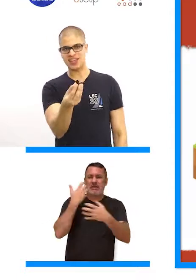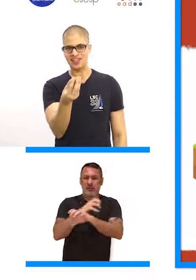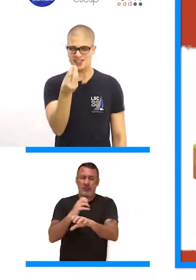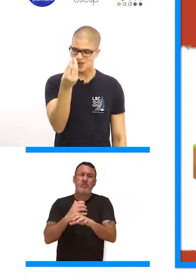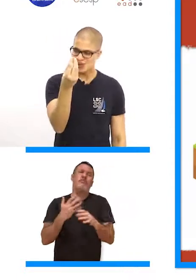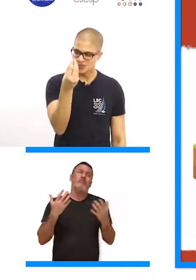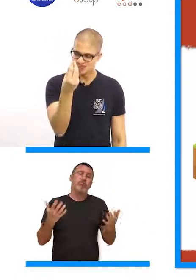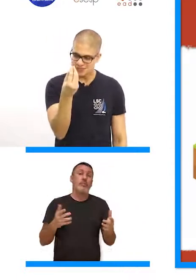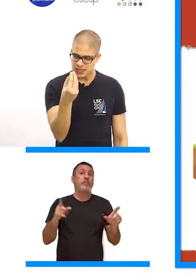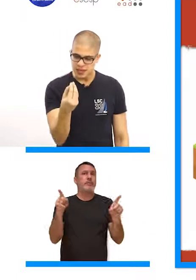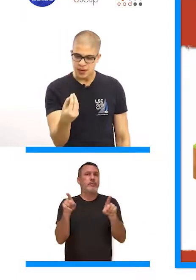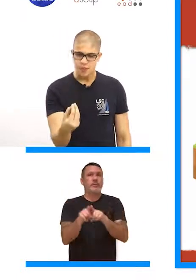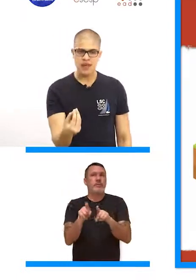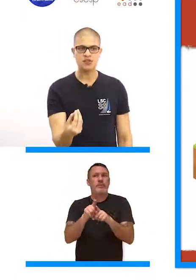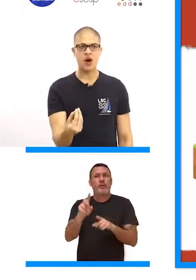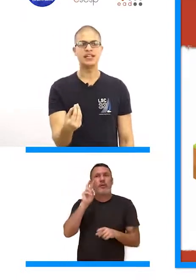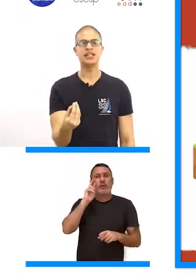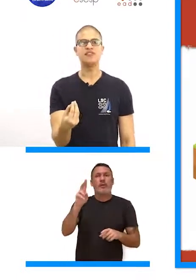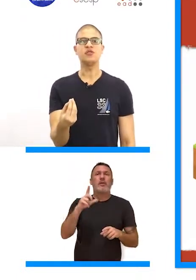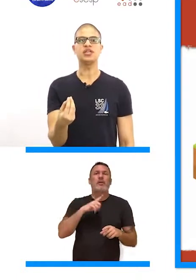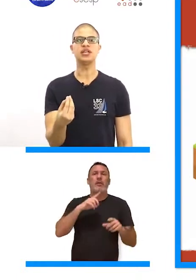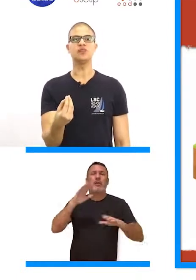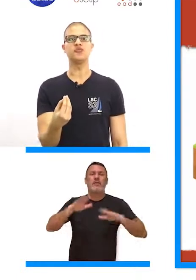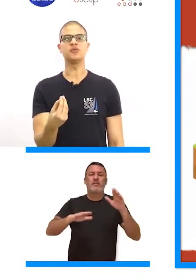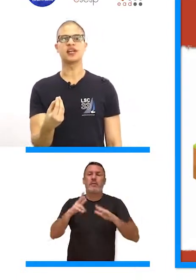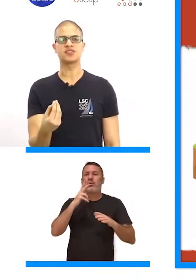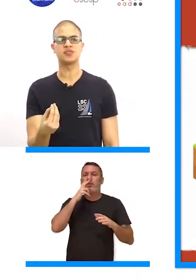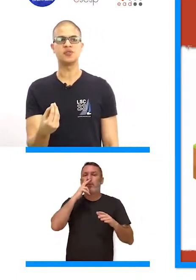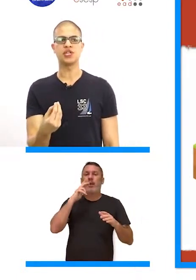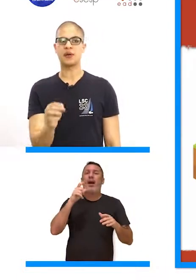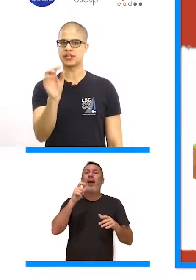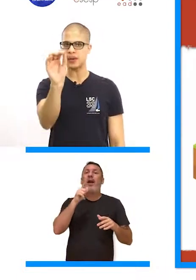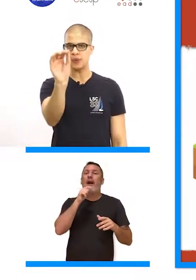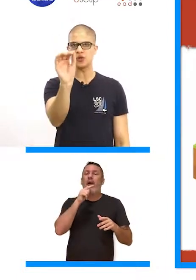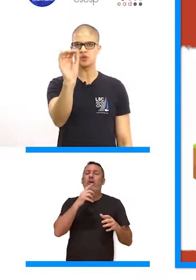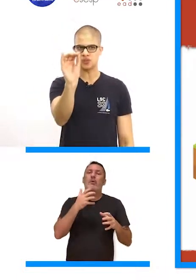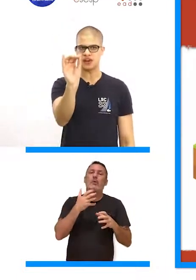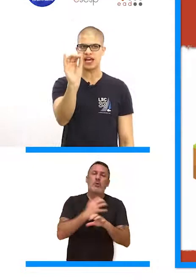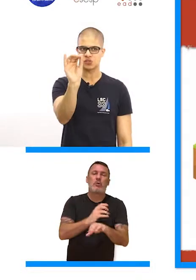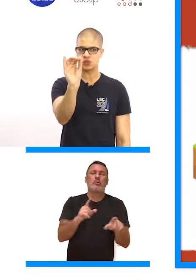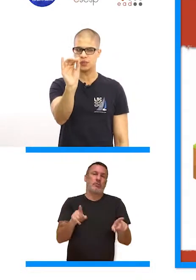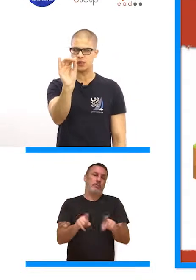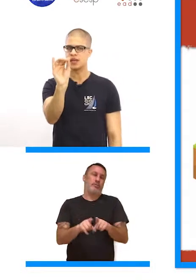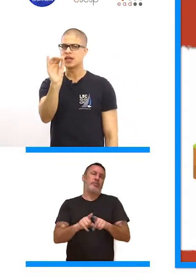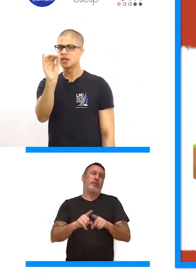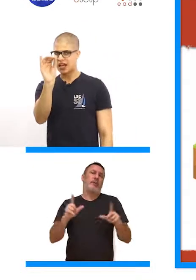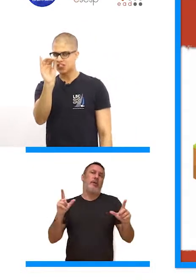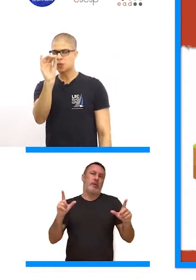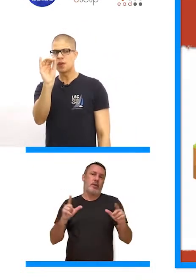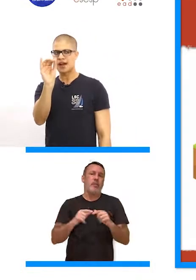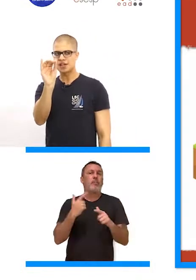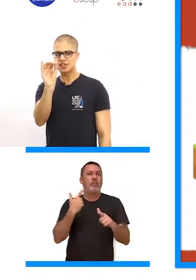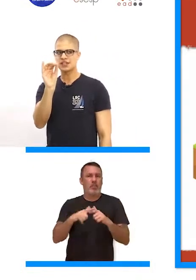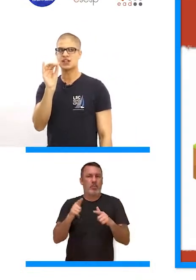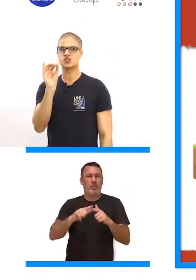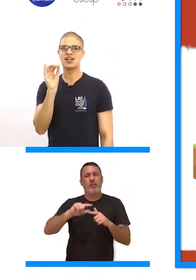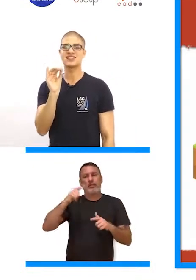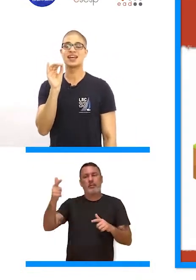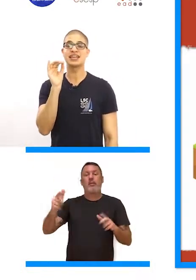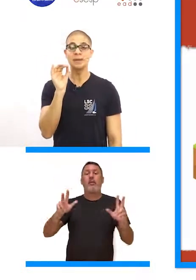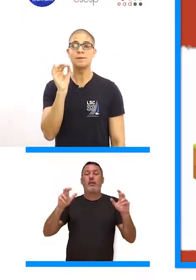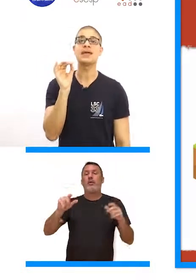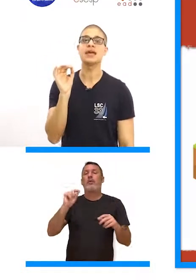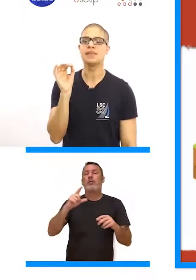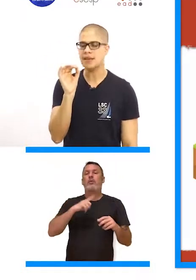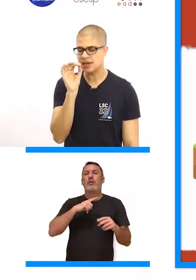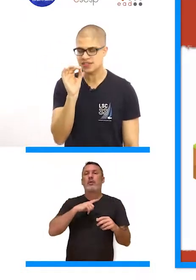podem ver, um menor nível de infiltração de água. Daqui a pouquinho nós vamos falar sobre as problemáticas relacionadas